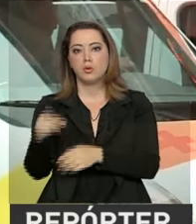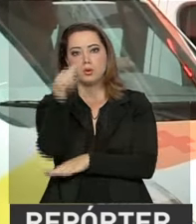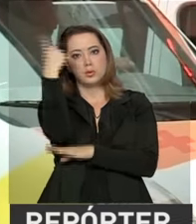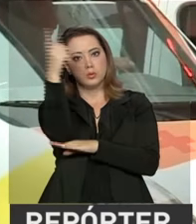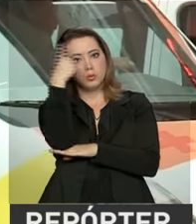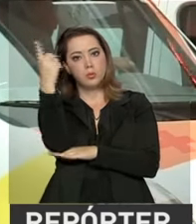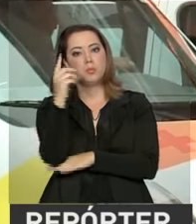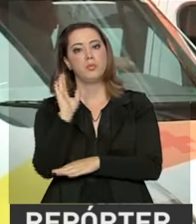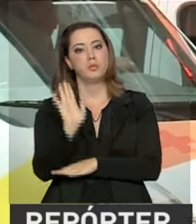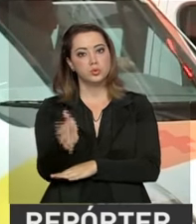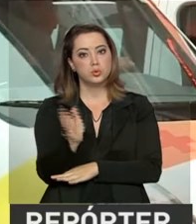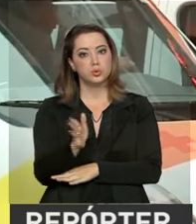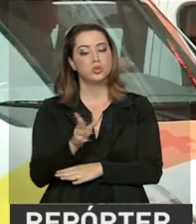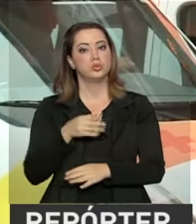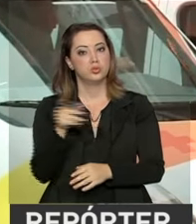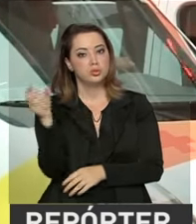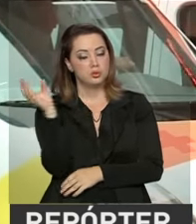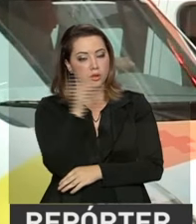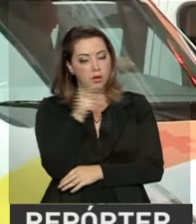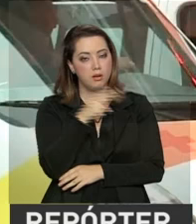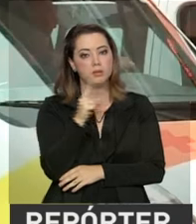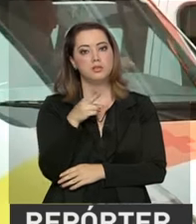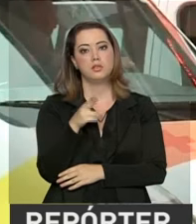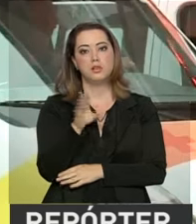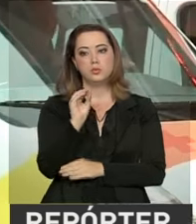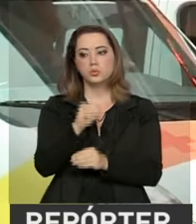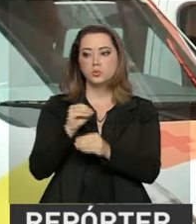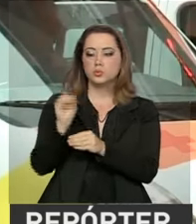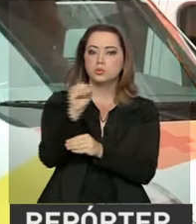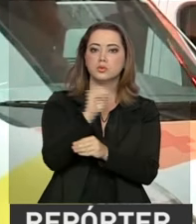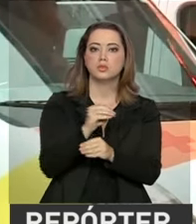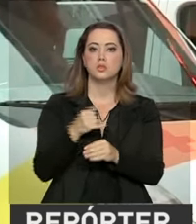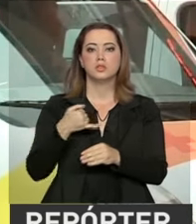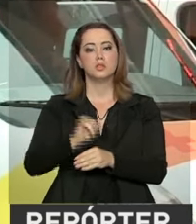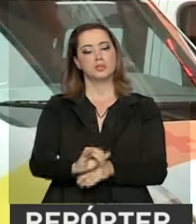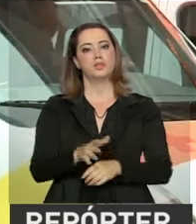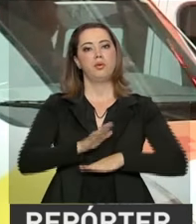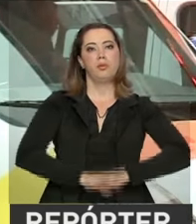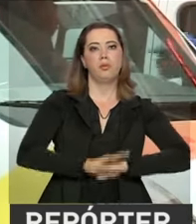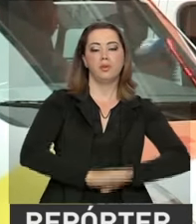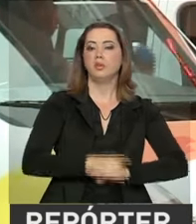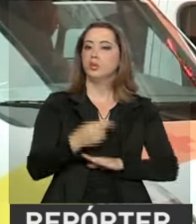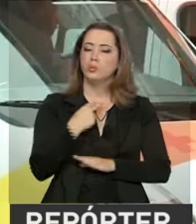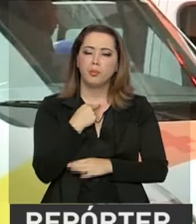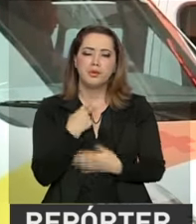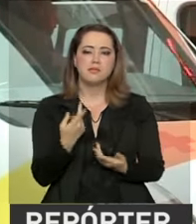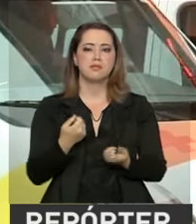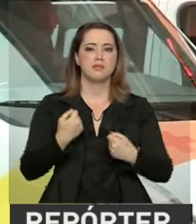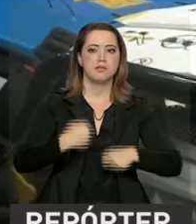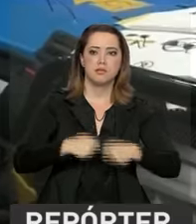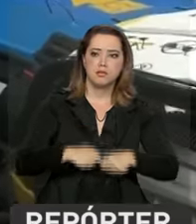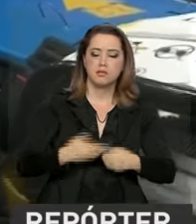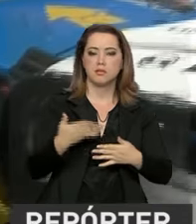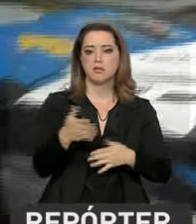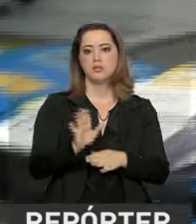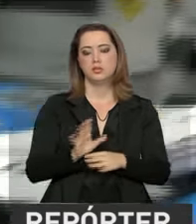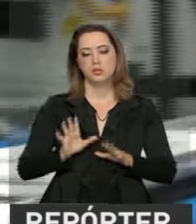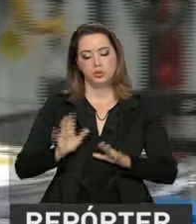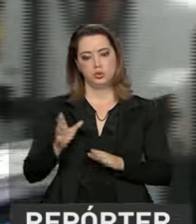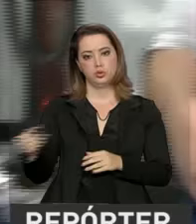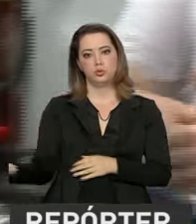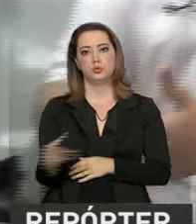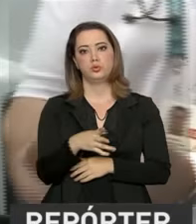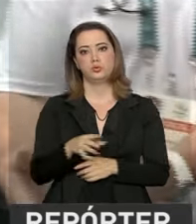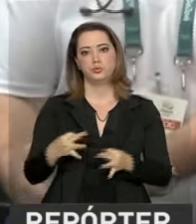ressuscitação, sem ter que parar. para pro transporte, sem ter que massagear o suficiente para transportar um período de tempo. As unidades